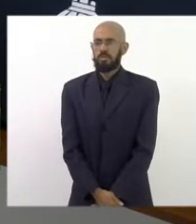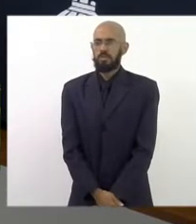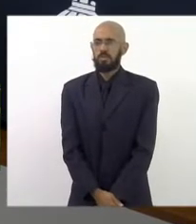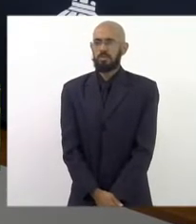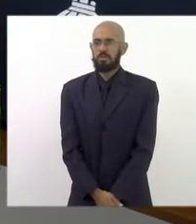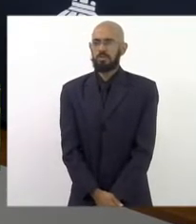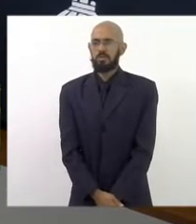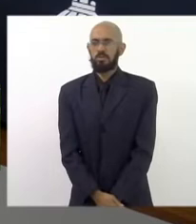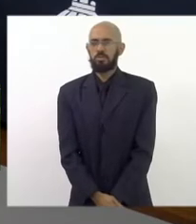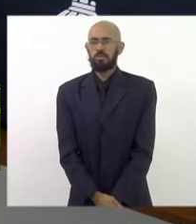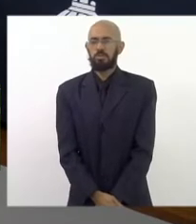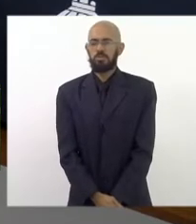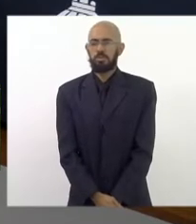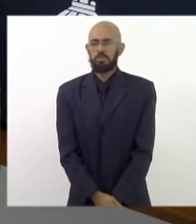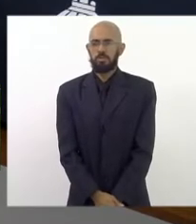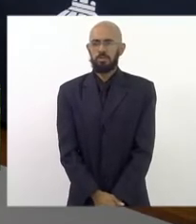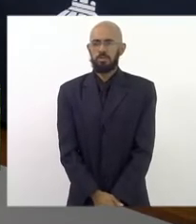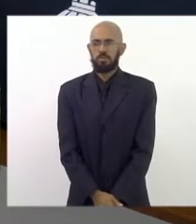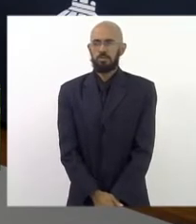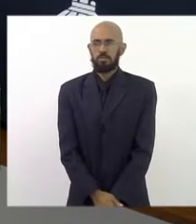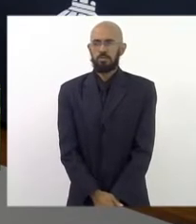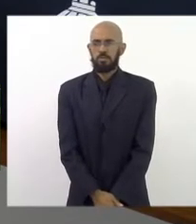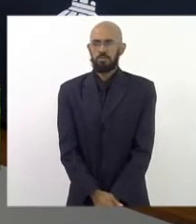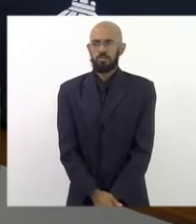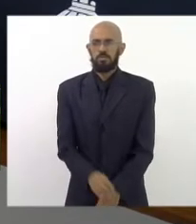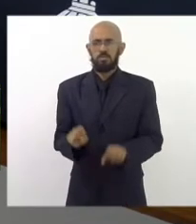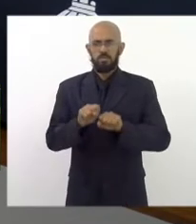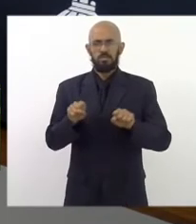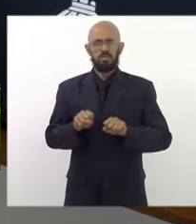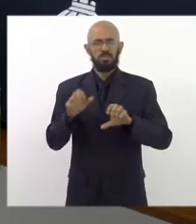Sistema de comunicação do governo está mal, hein?